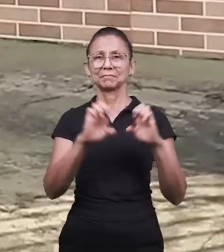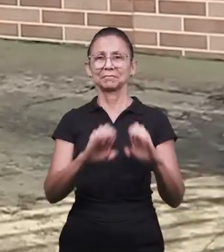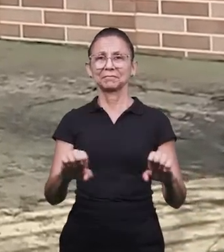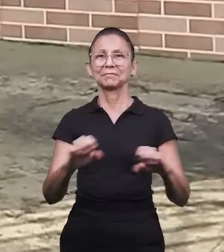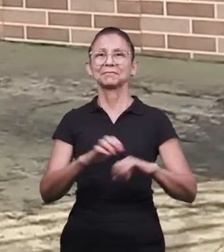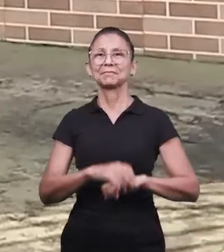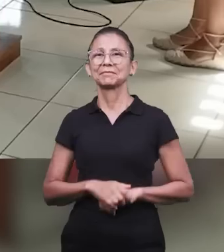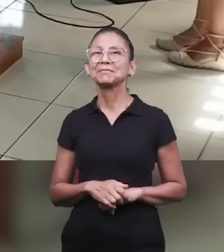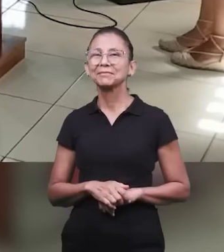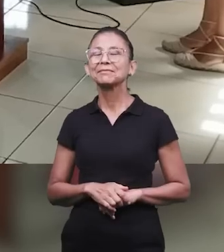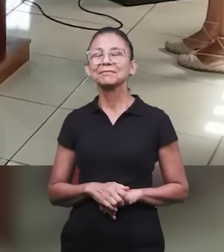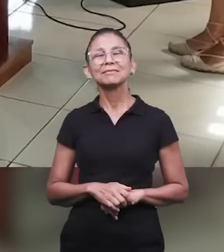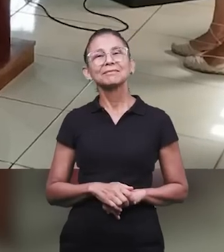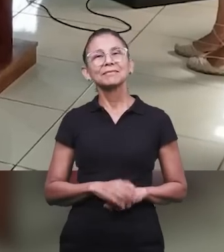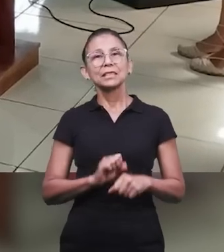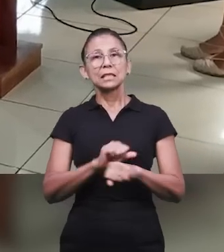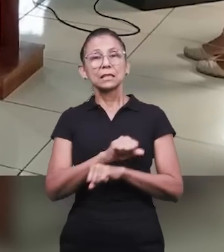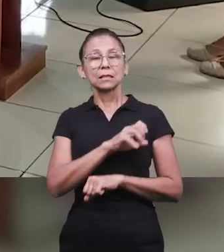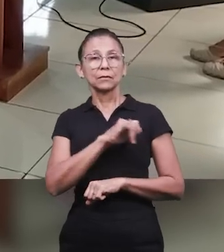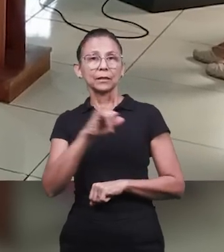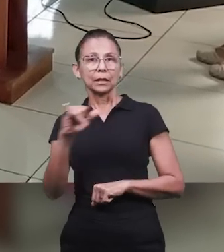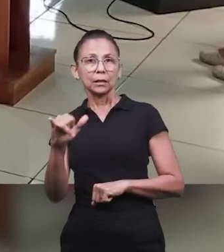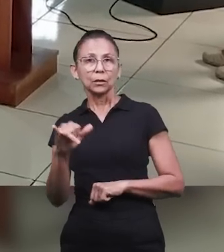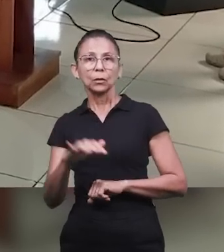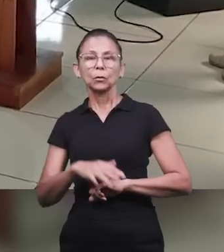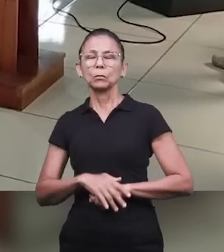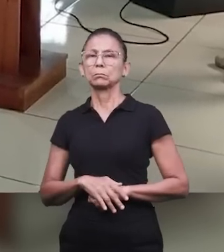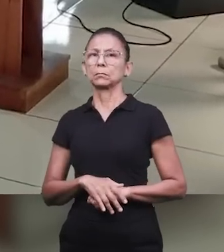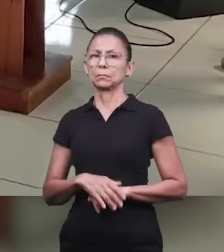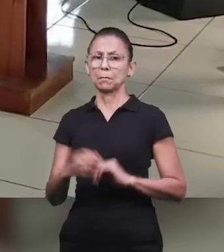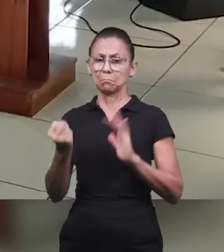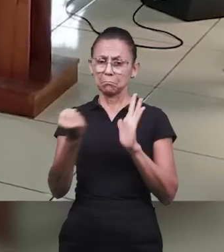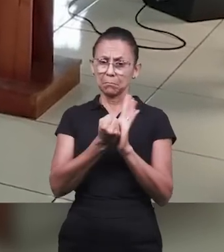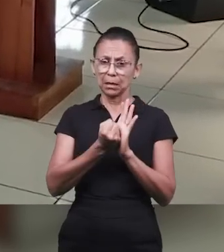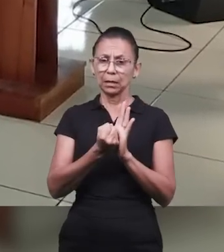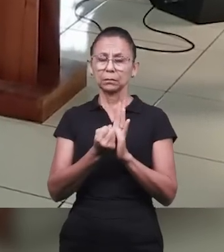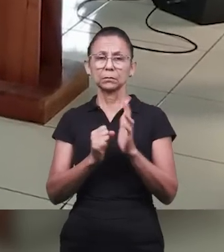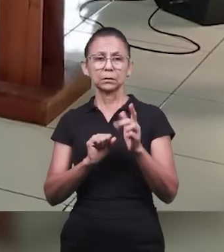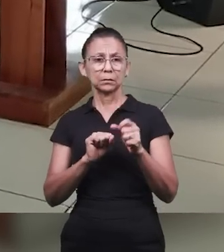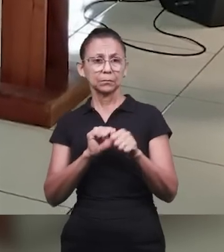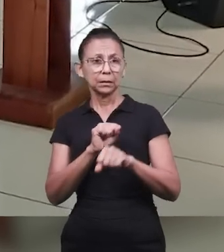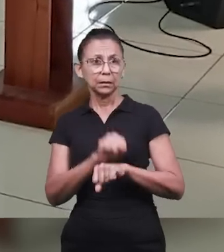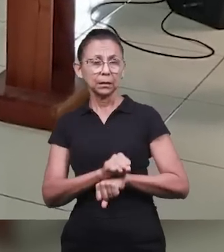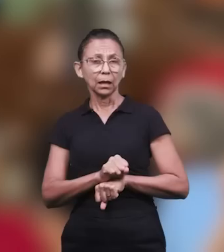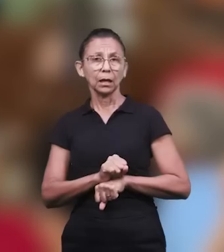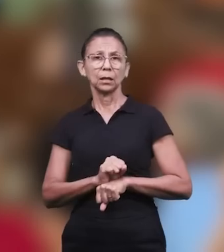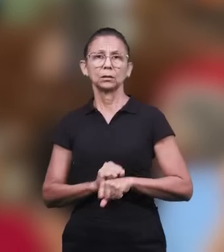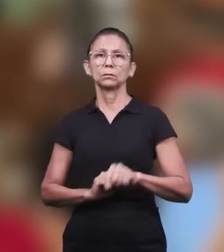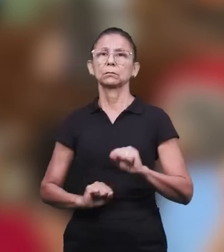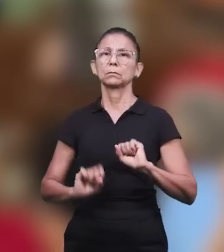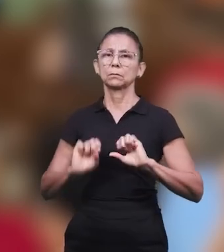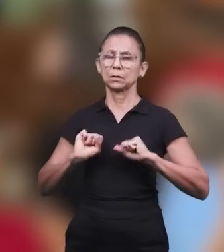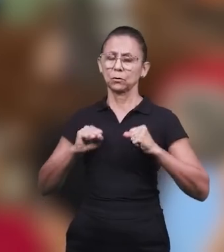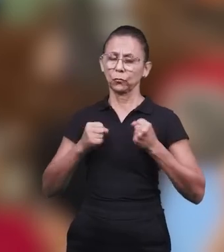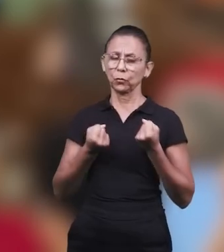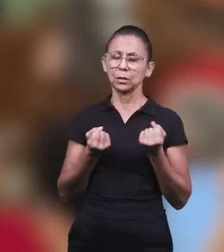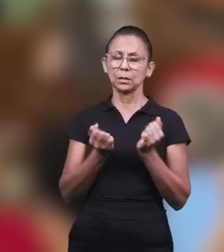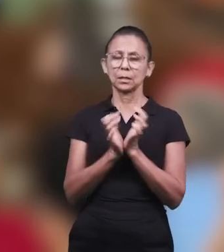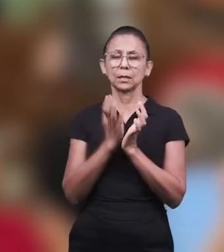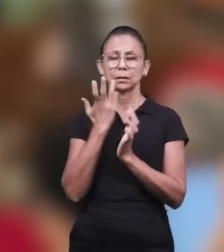Tibúrcio também nos conta que o seminário foi marcado pelo envolvimento da igreja e a participação ativa das crianças. Eles tiveram